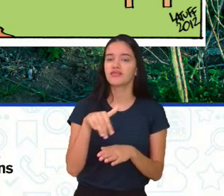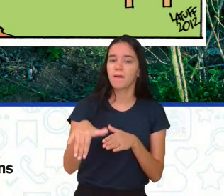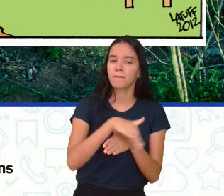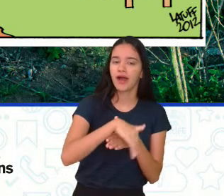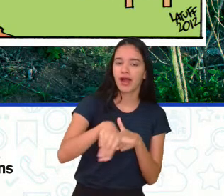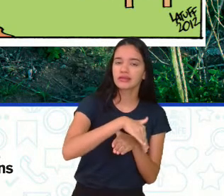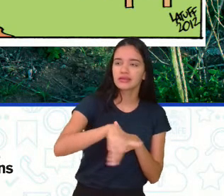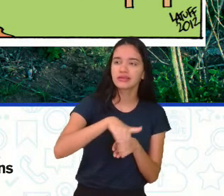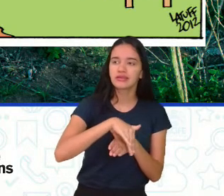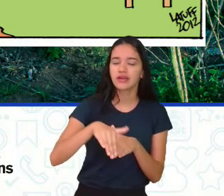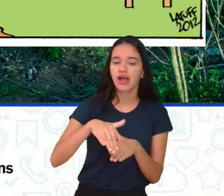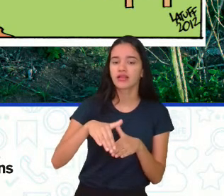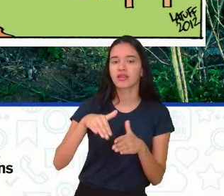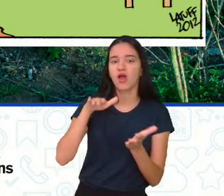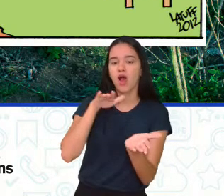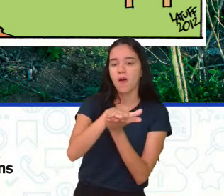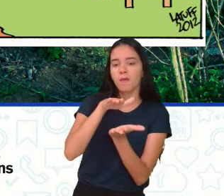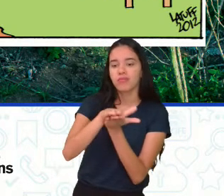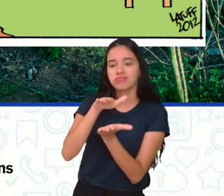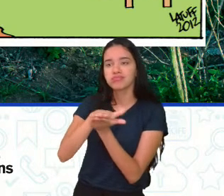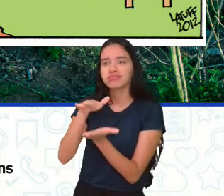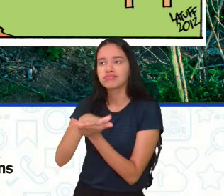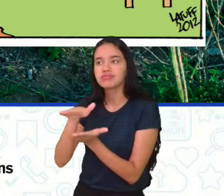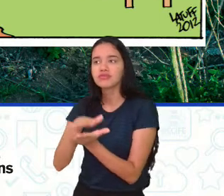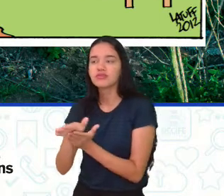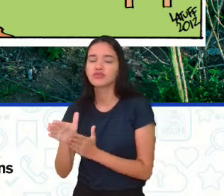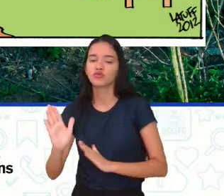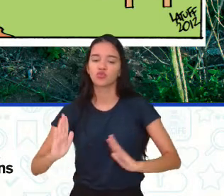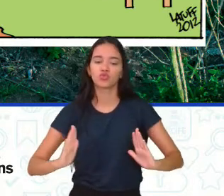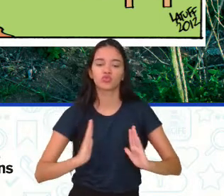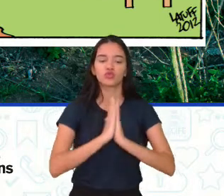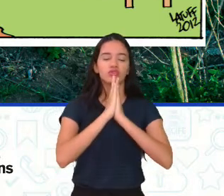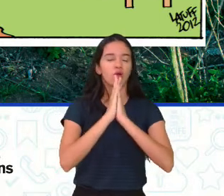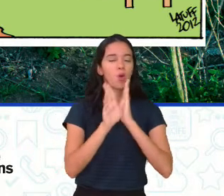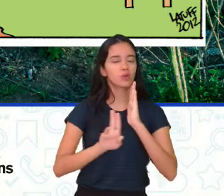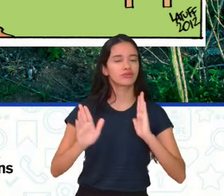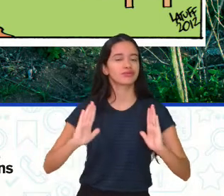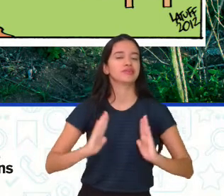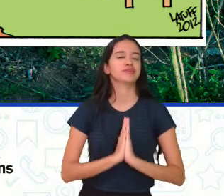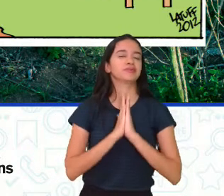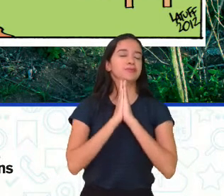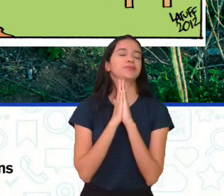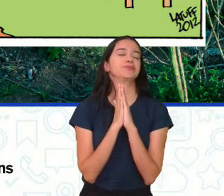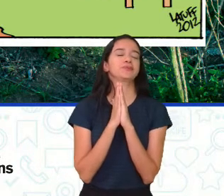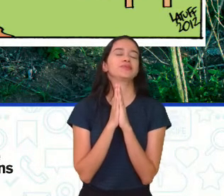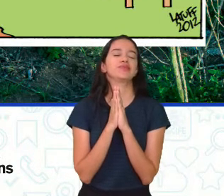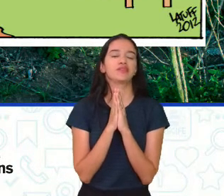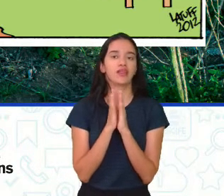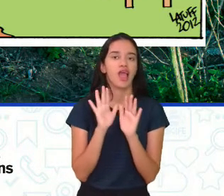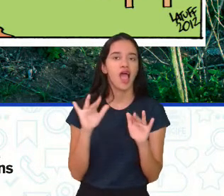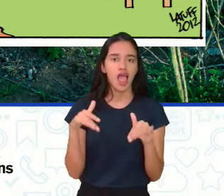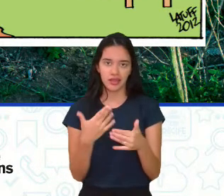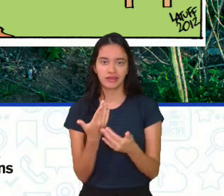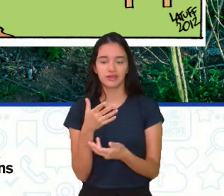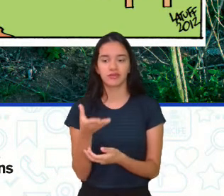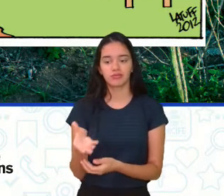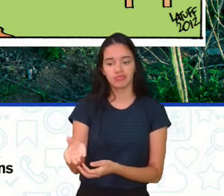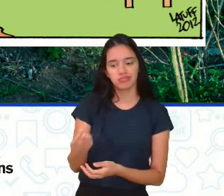rua, o pessoal dá um folhetozinho para você. O santinho. Chamado santinho, né? É. Aí você pega o